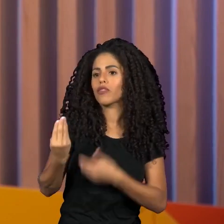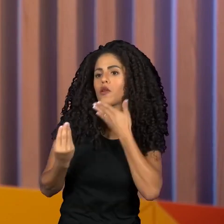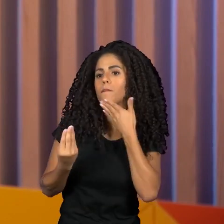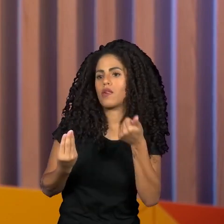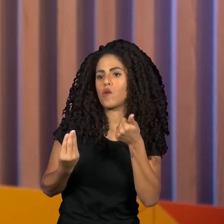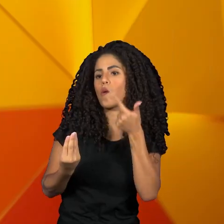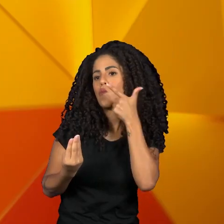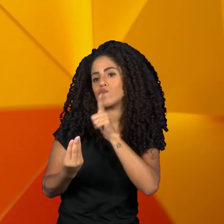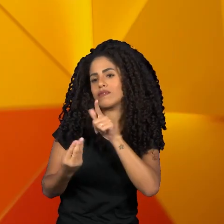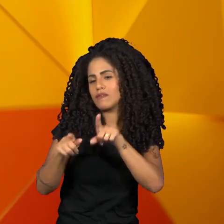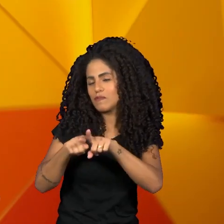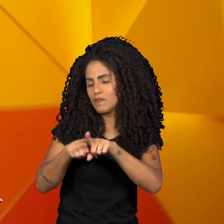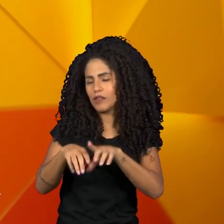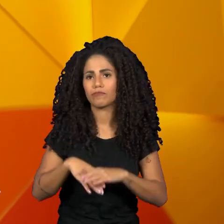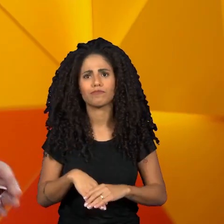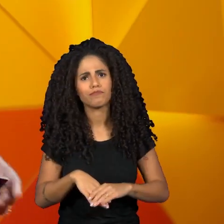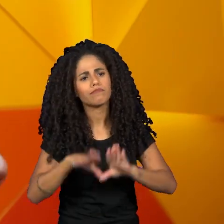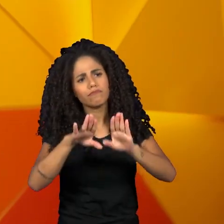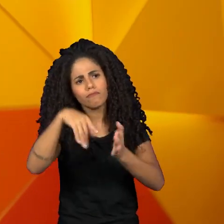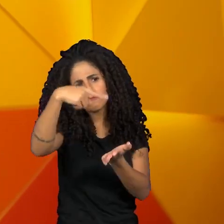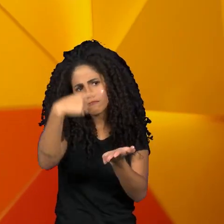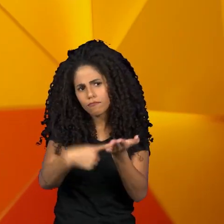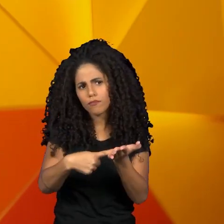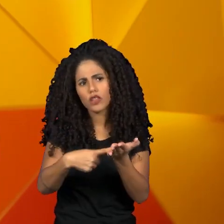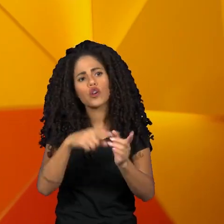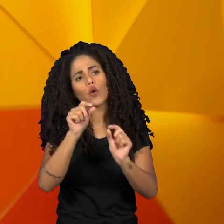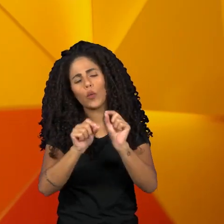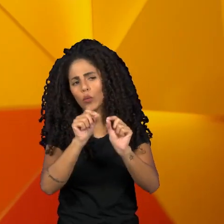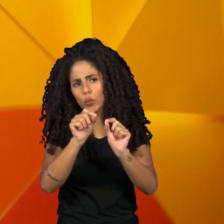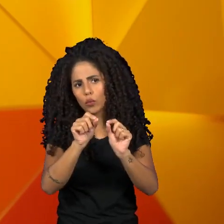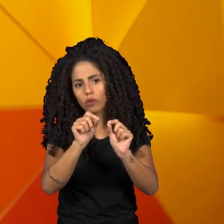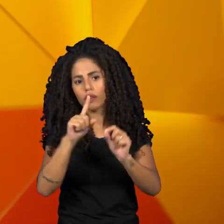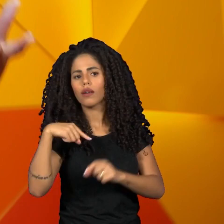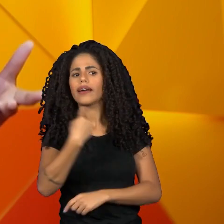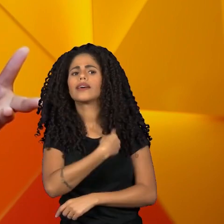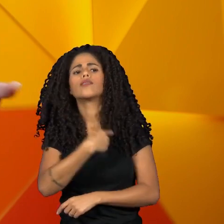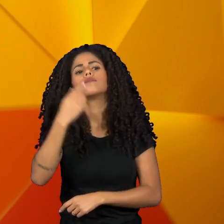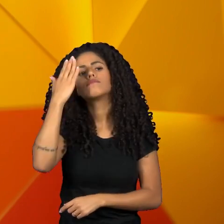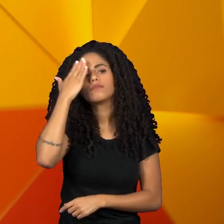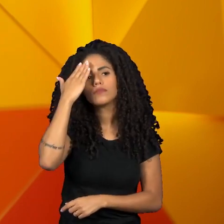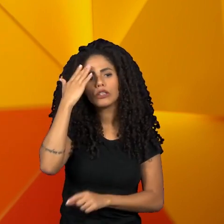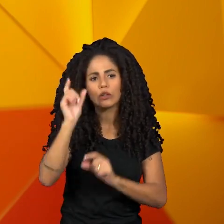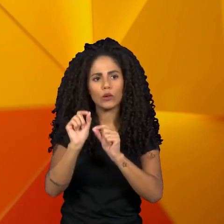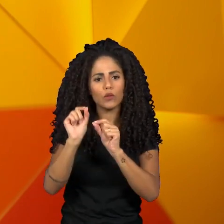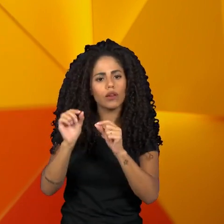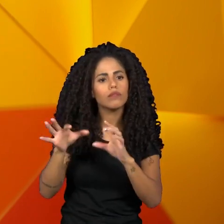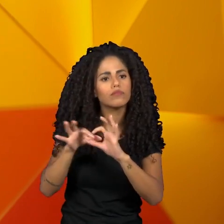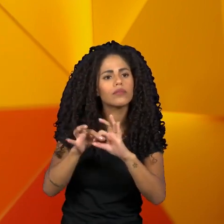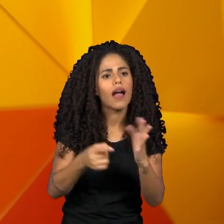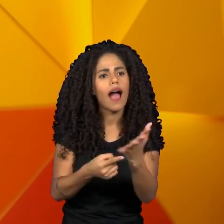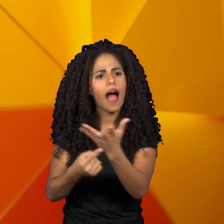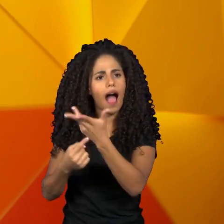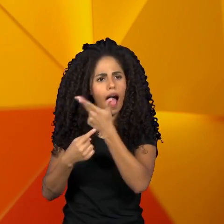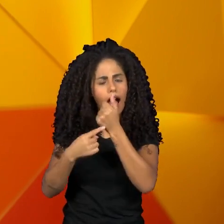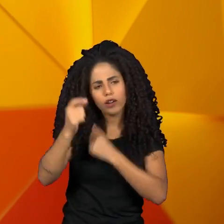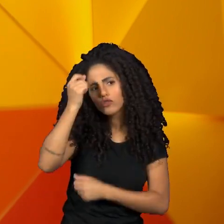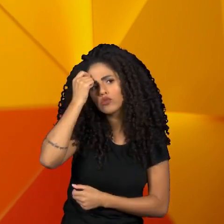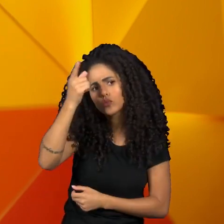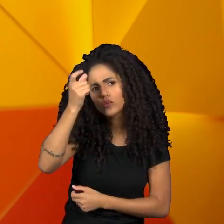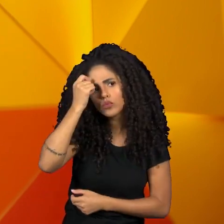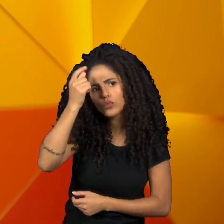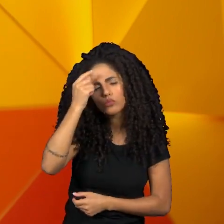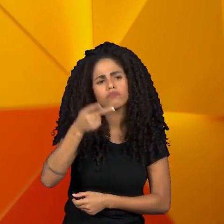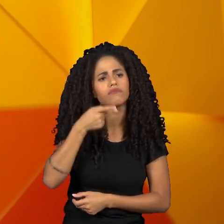territórios. E esse compromisso que a Cássia fala, né, Juninho, porque a gente está relacionado com a arte, com a cultura que a gente veio falando esse tempo